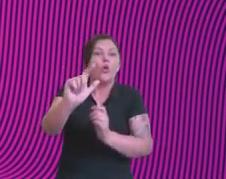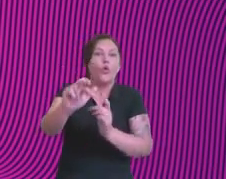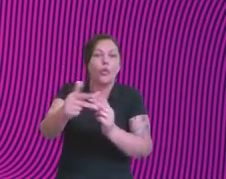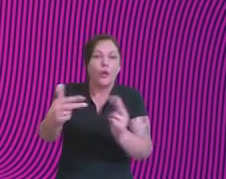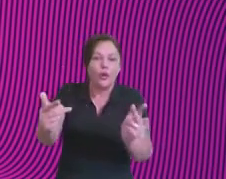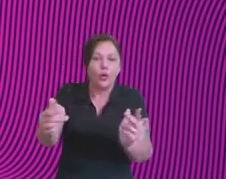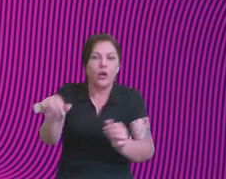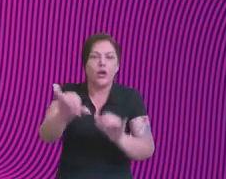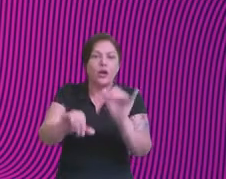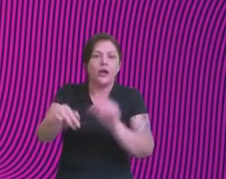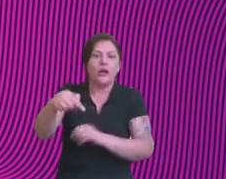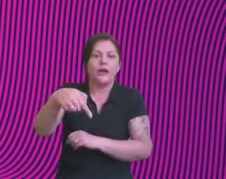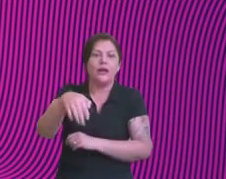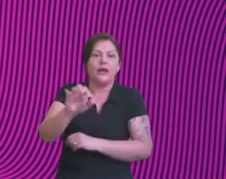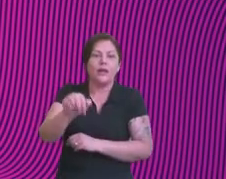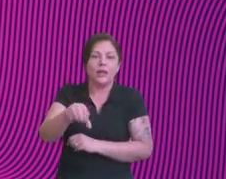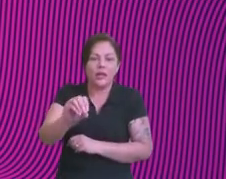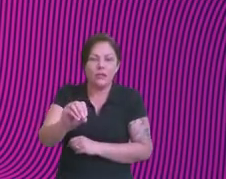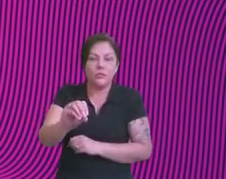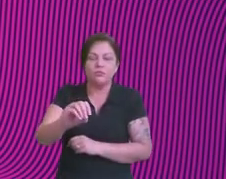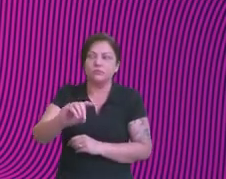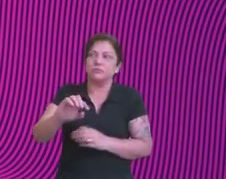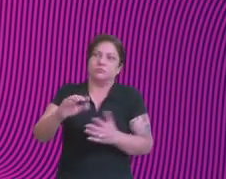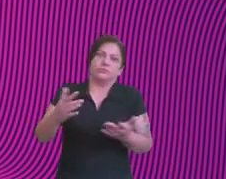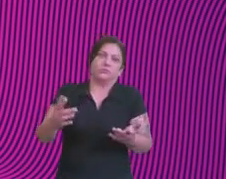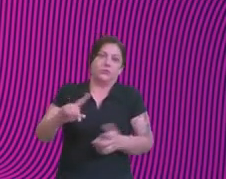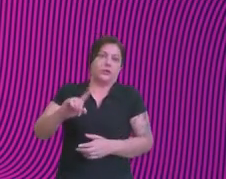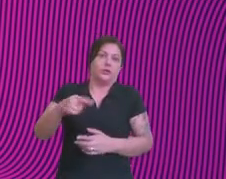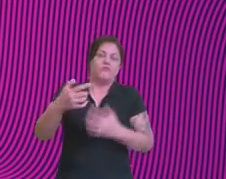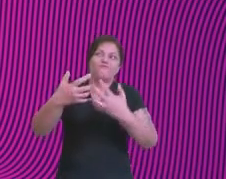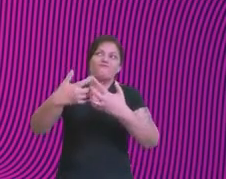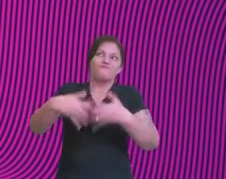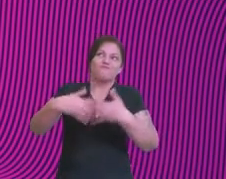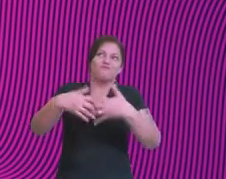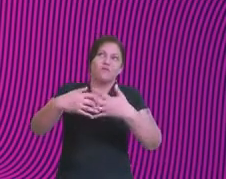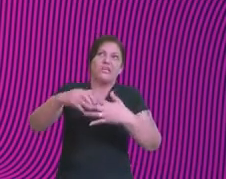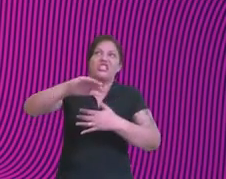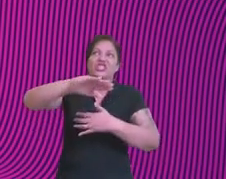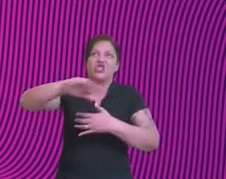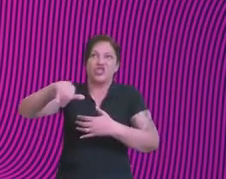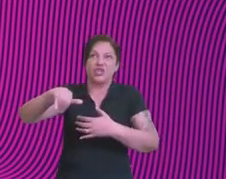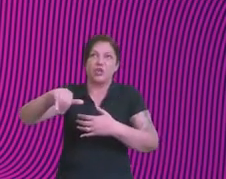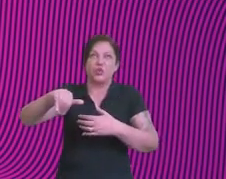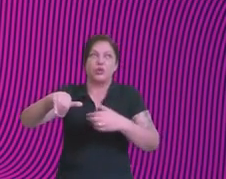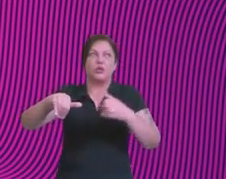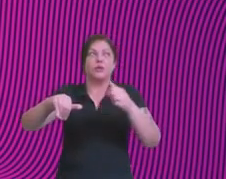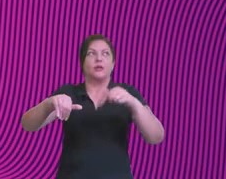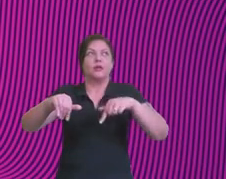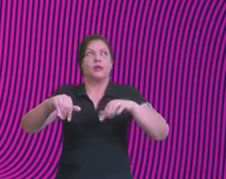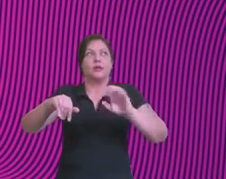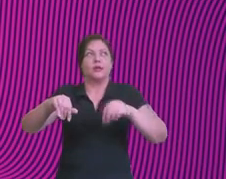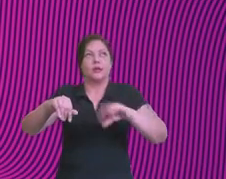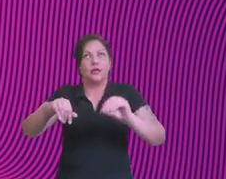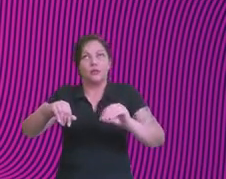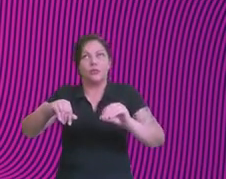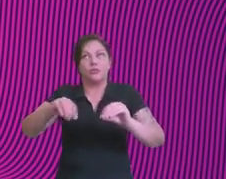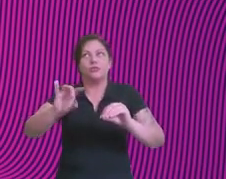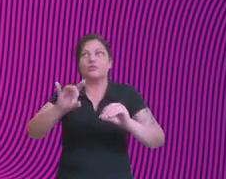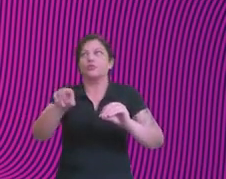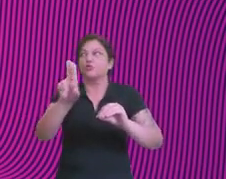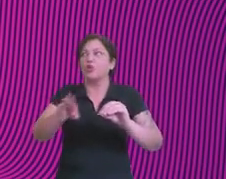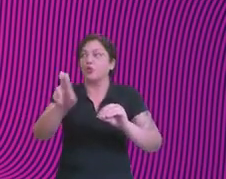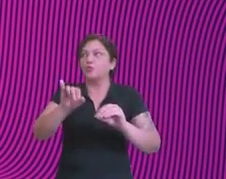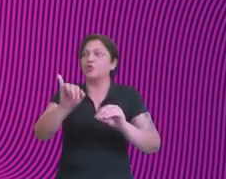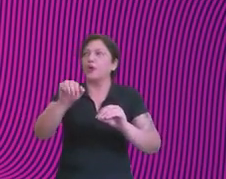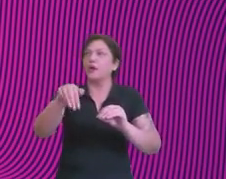com imuno, e essa é um questionamento que o estudo não deixou claro para a gente. Então, meio que fica